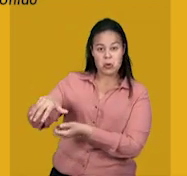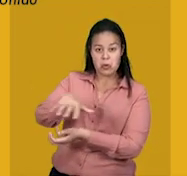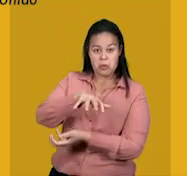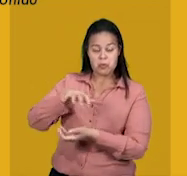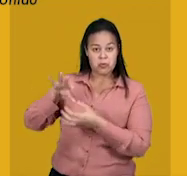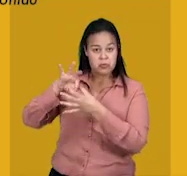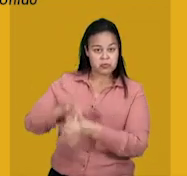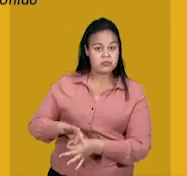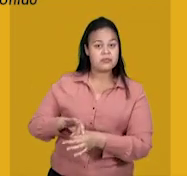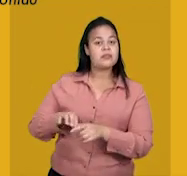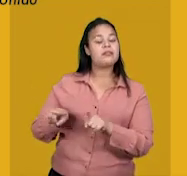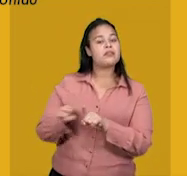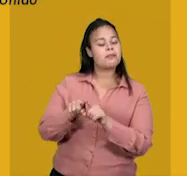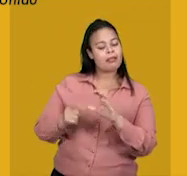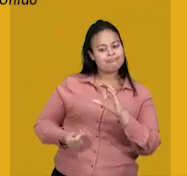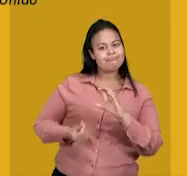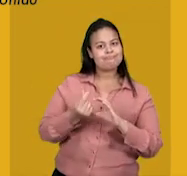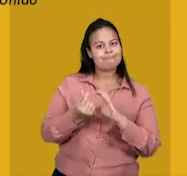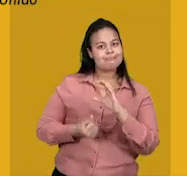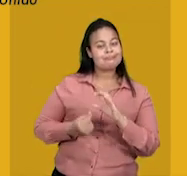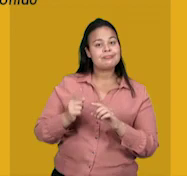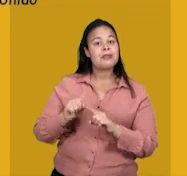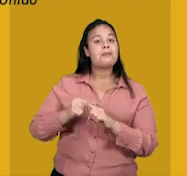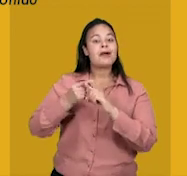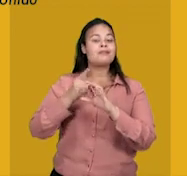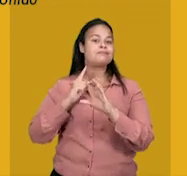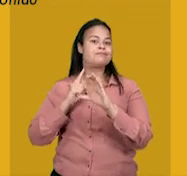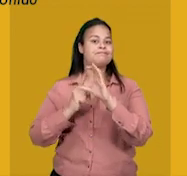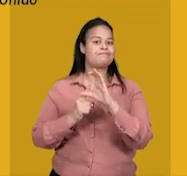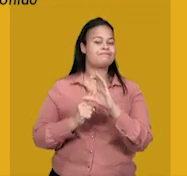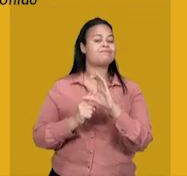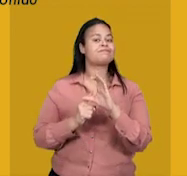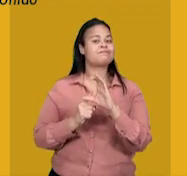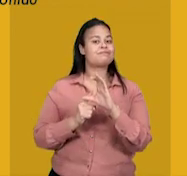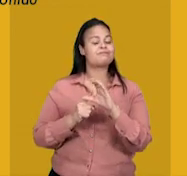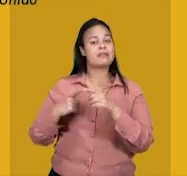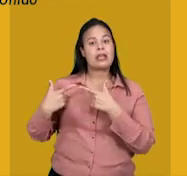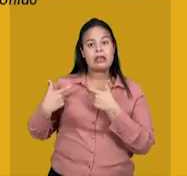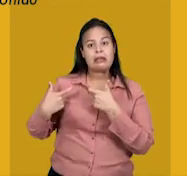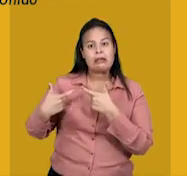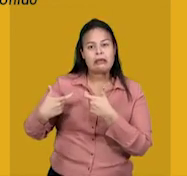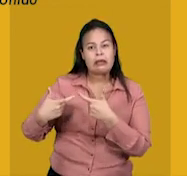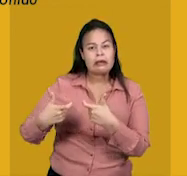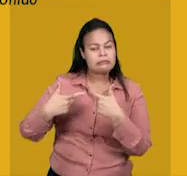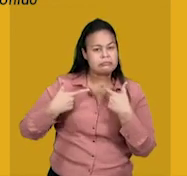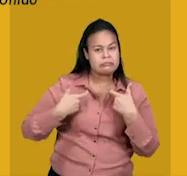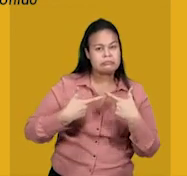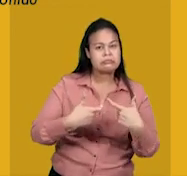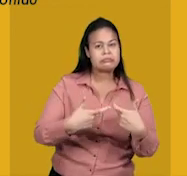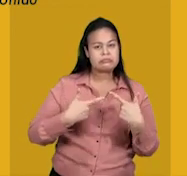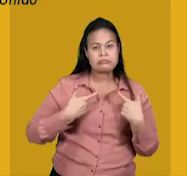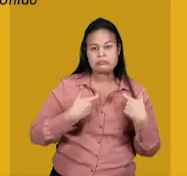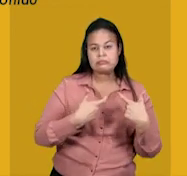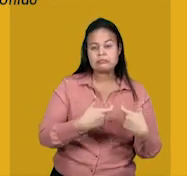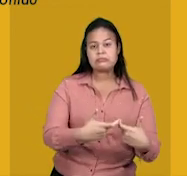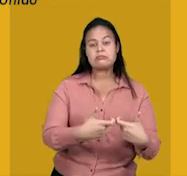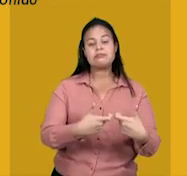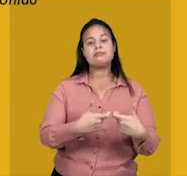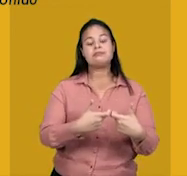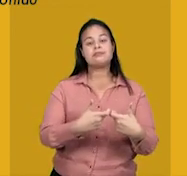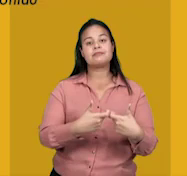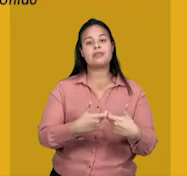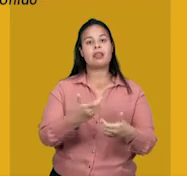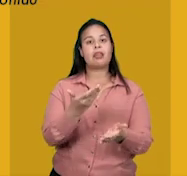bipolaridade entre capitalistas e comunistas, as guerras subsequentes e a queda da